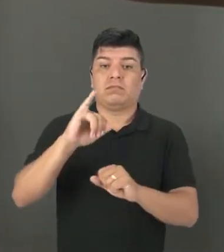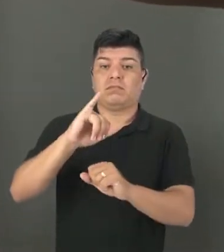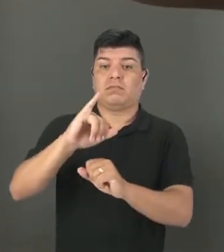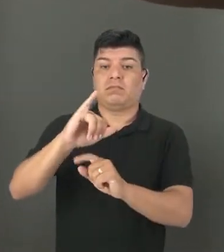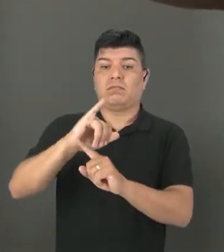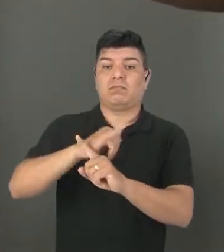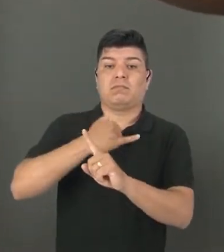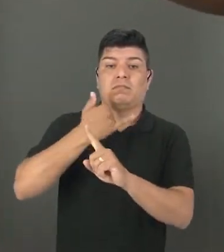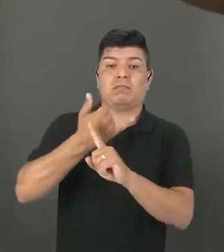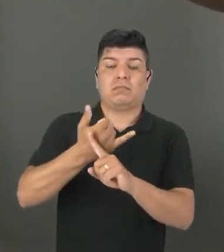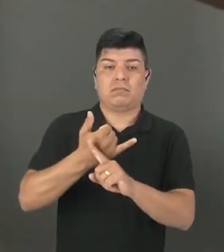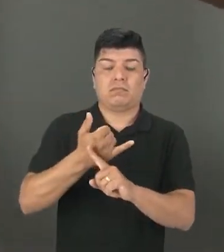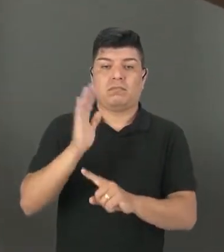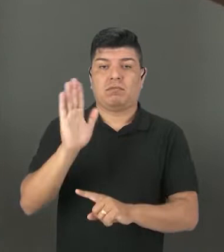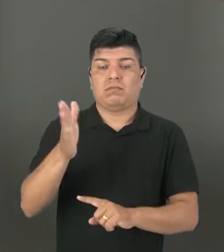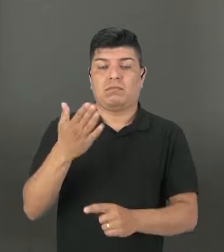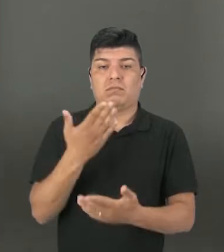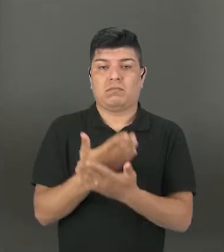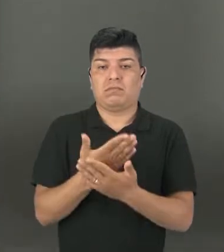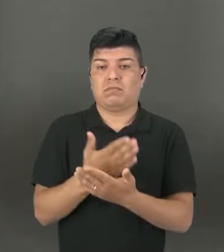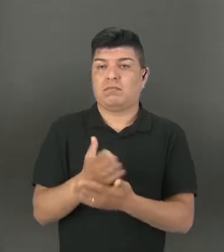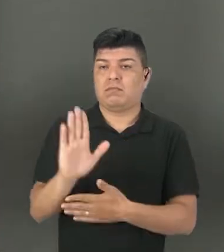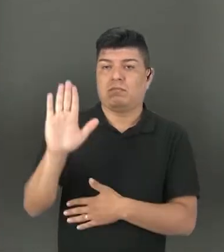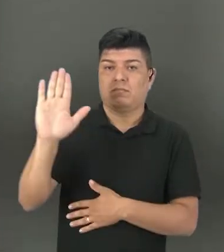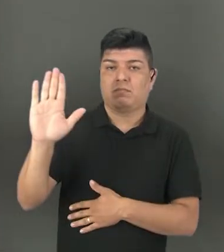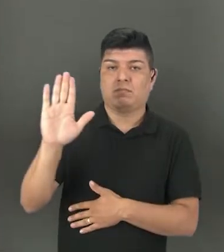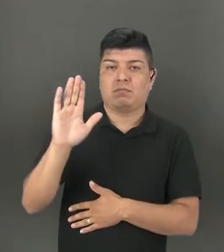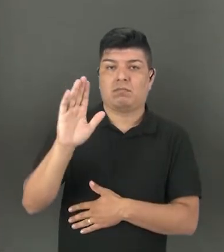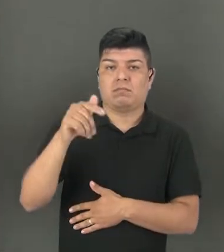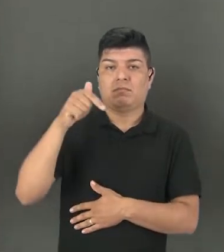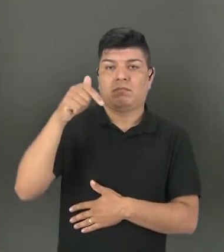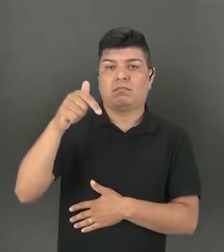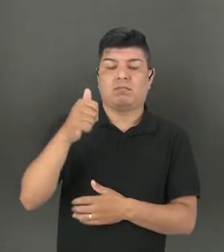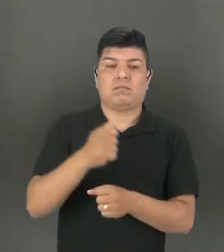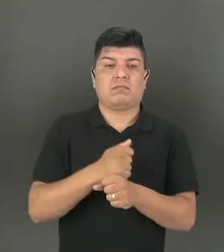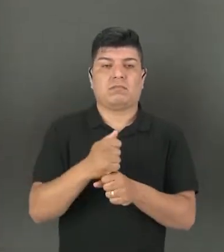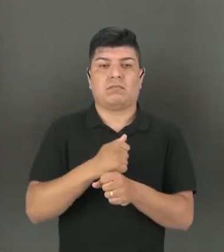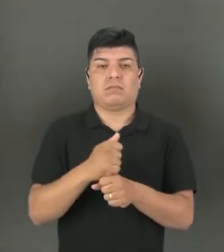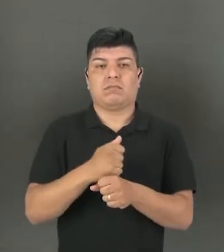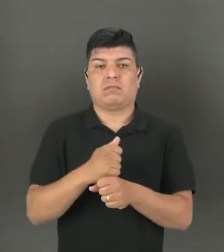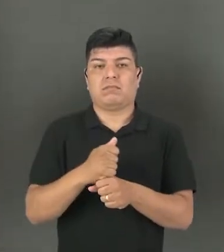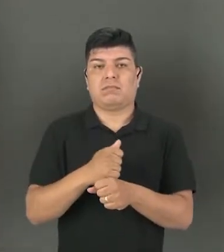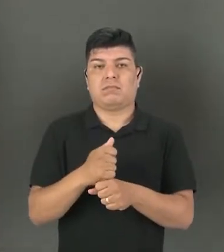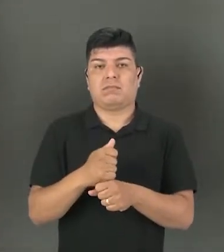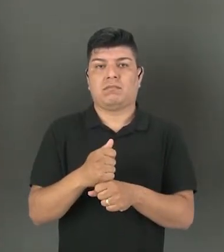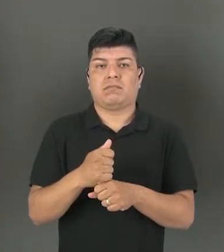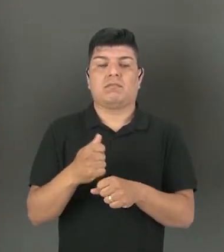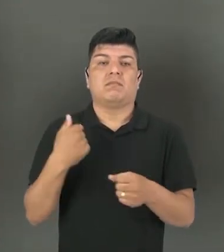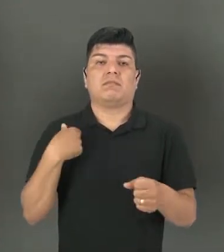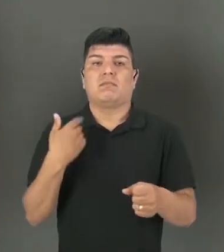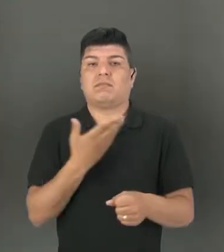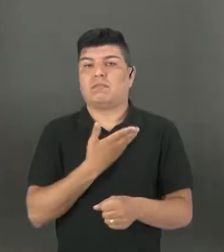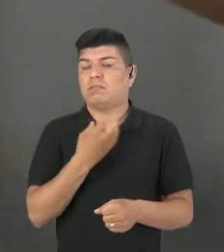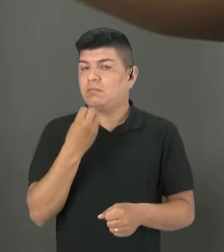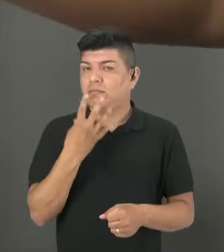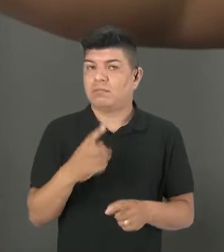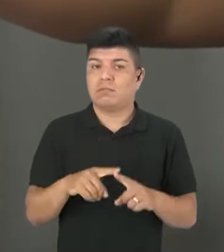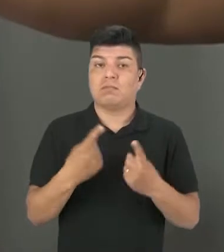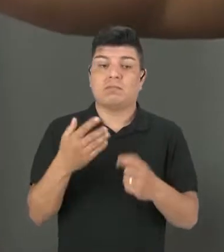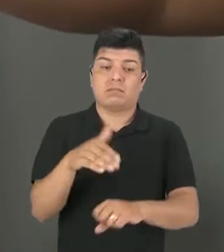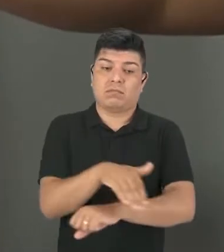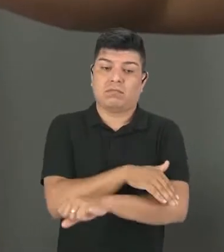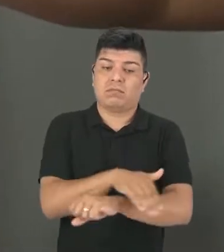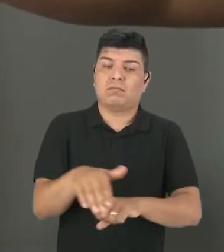Já estudo lá há 7 anos e a relação sempre foi boa. mas na rua a